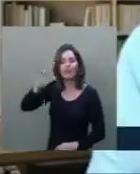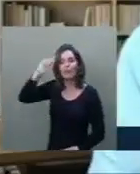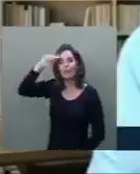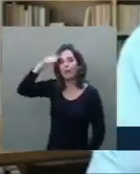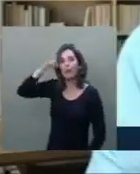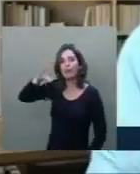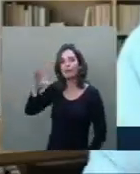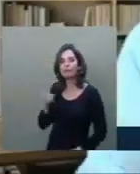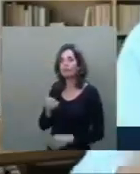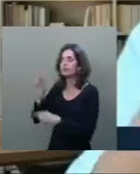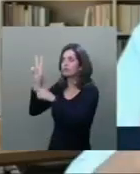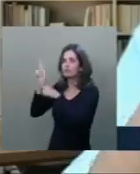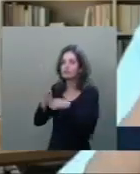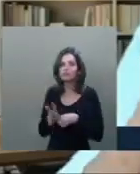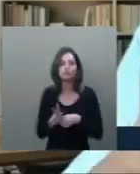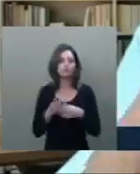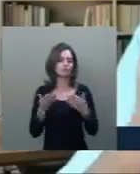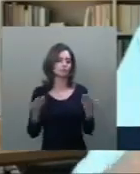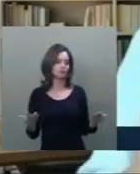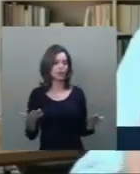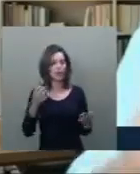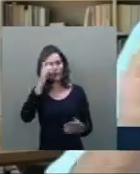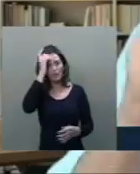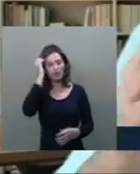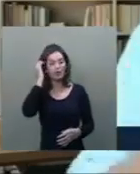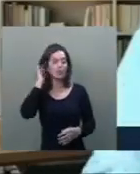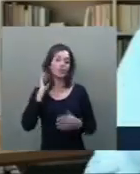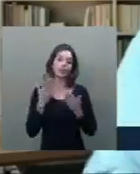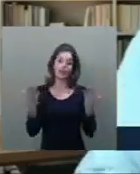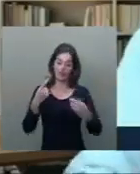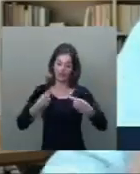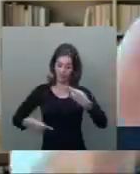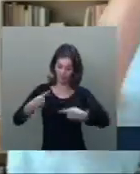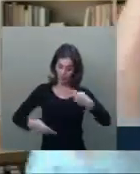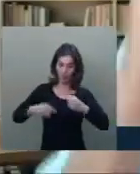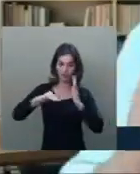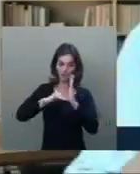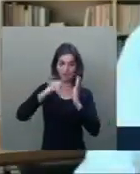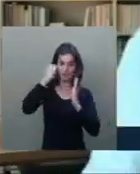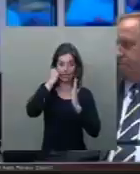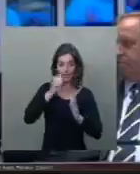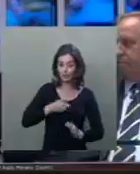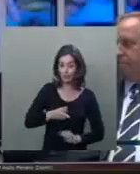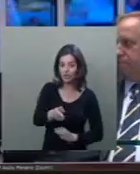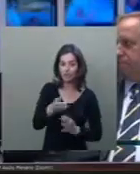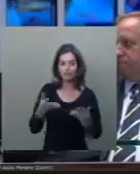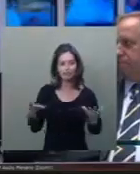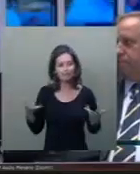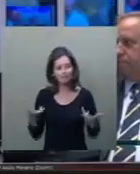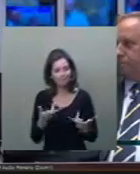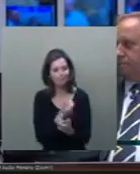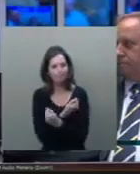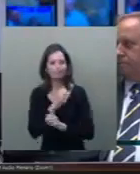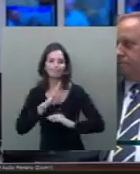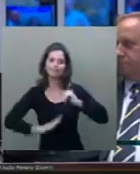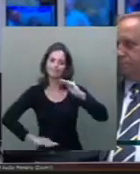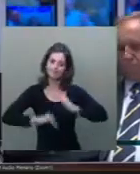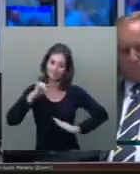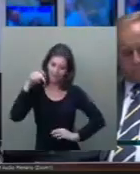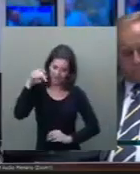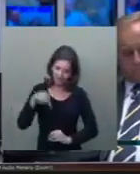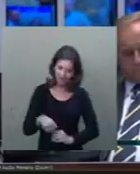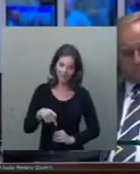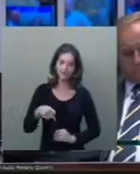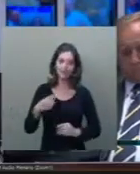pela tolerância. Eu sei que o nível do debate no Senado da República será sempre qualificado de uma que a gente chama